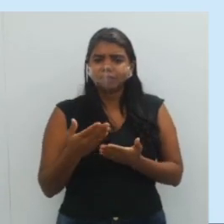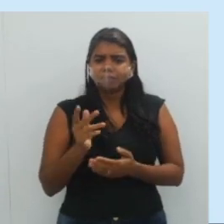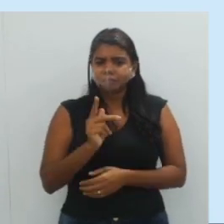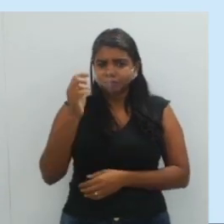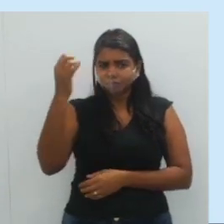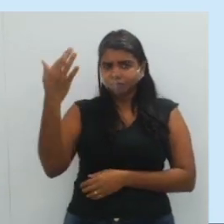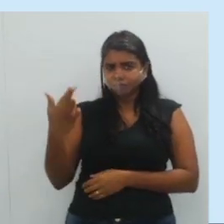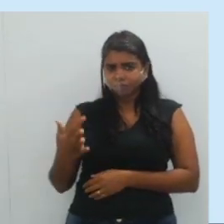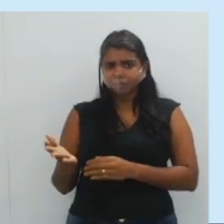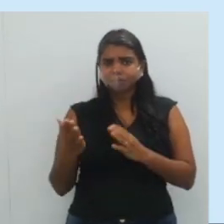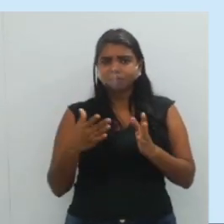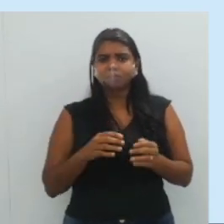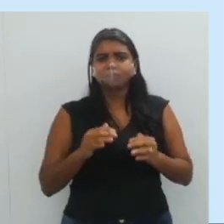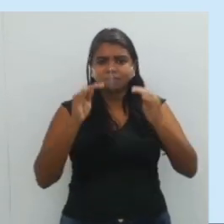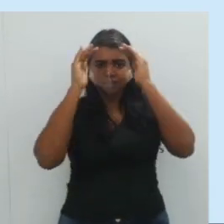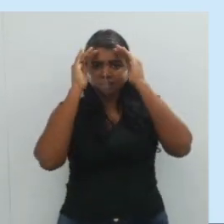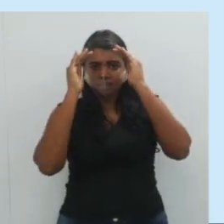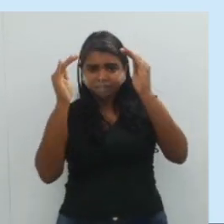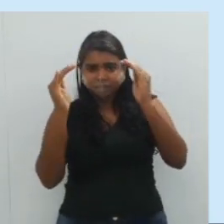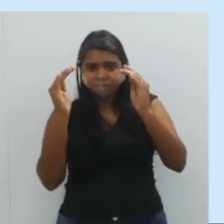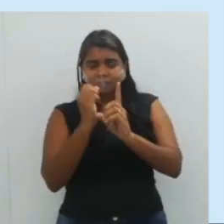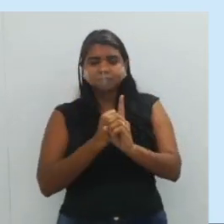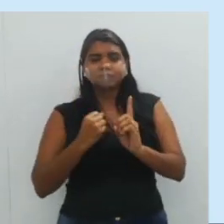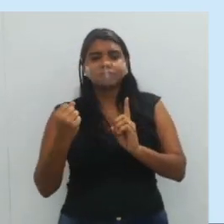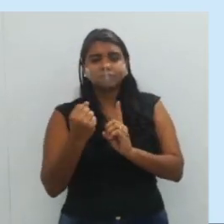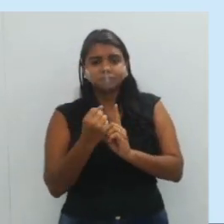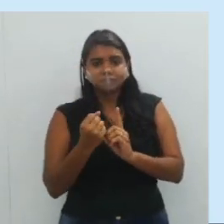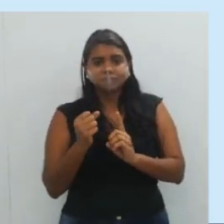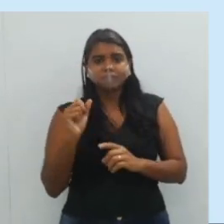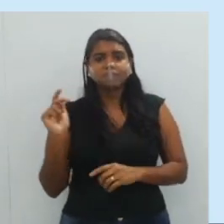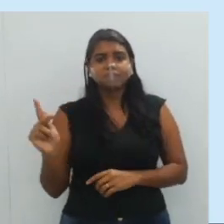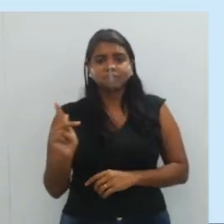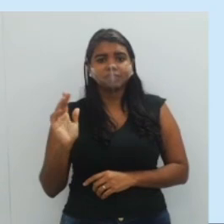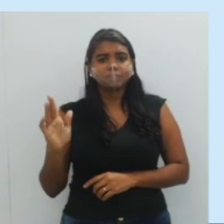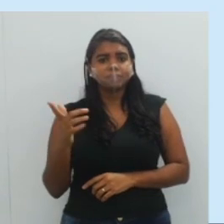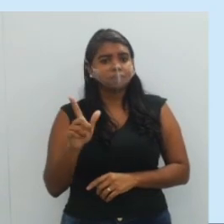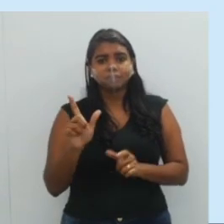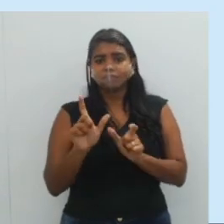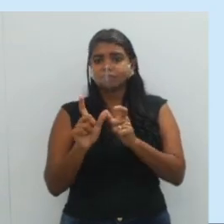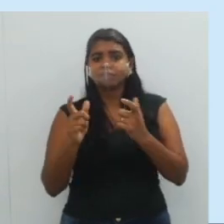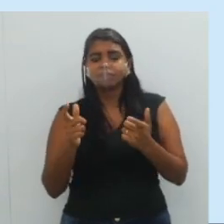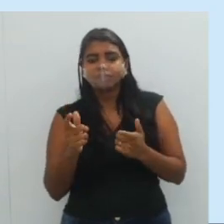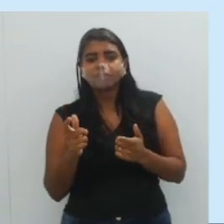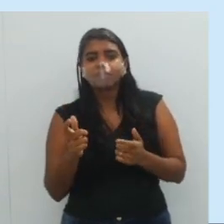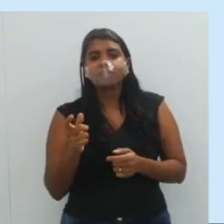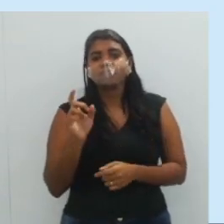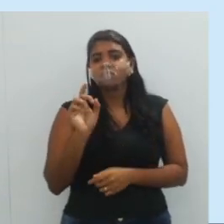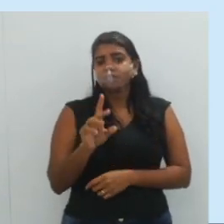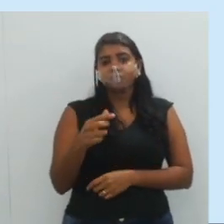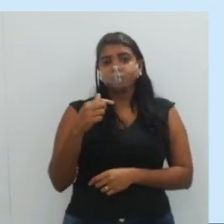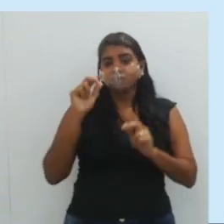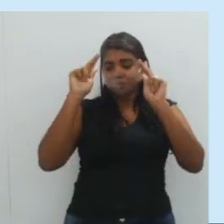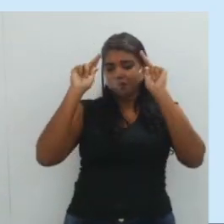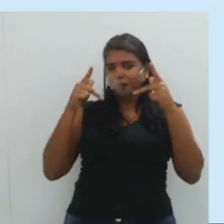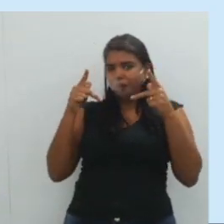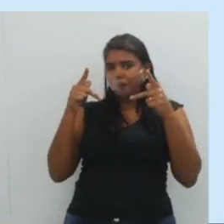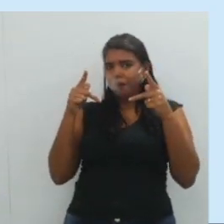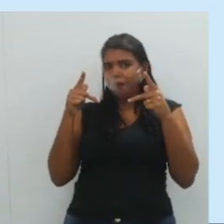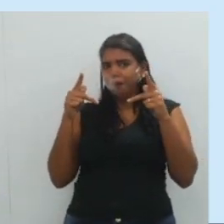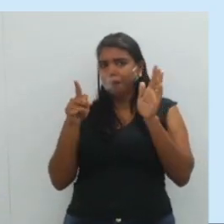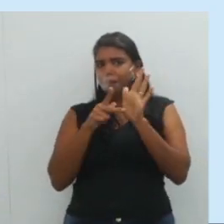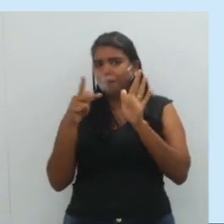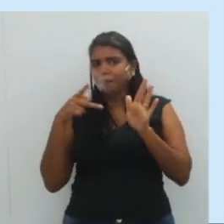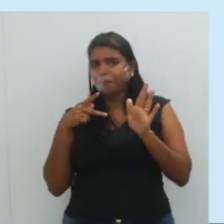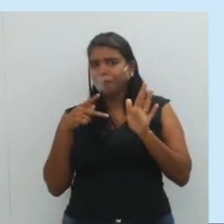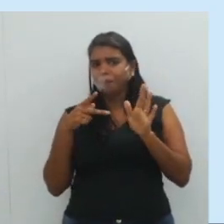eu falo respeito, pluralidade, sociedade plural, não singularidade, não só o meu pensamento,